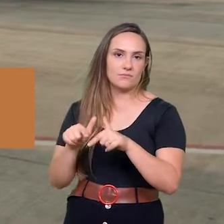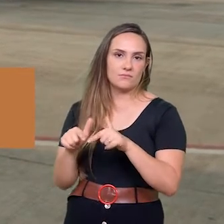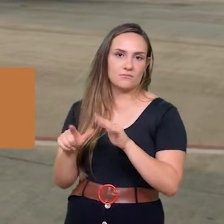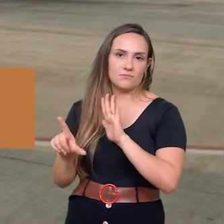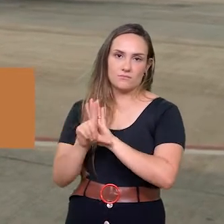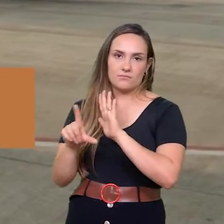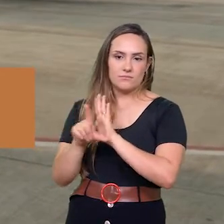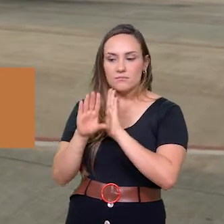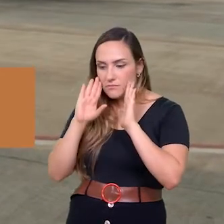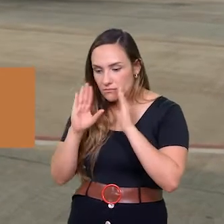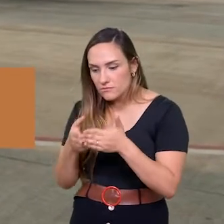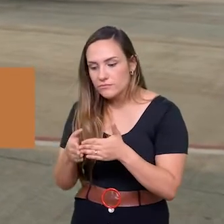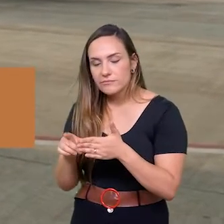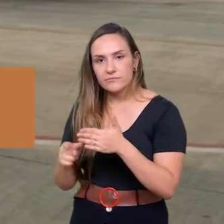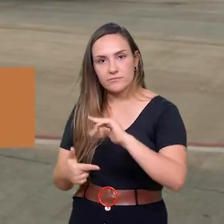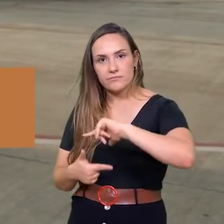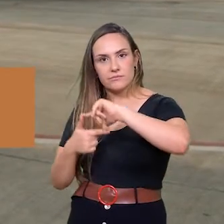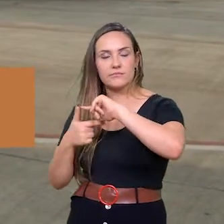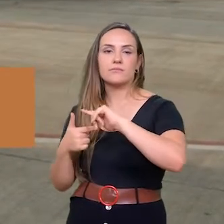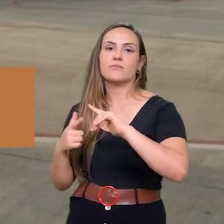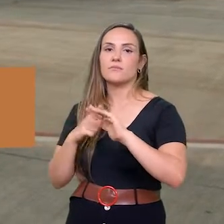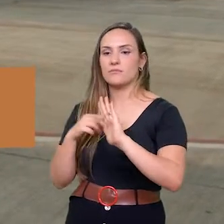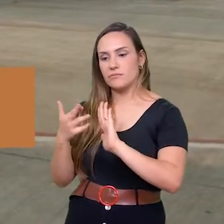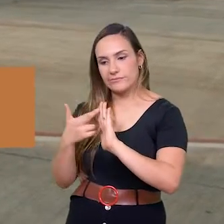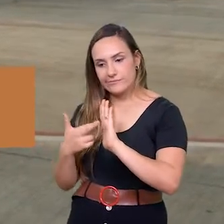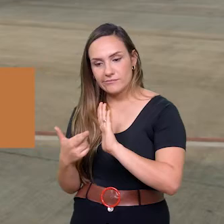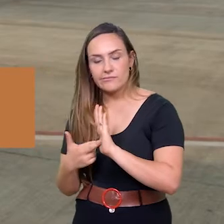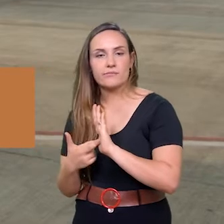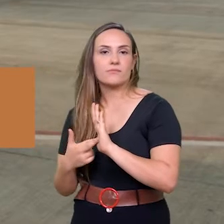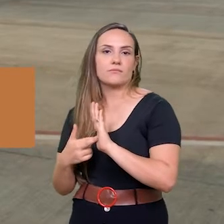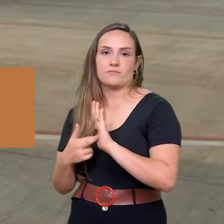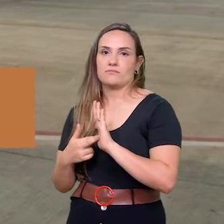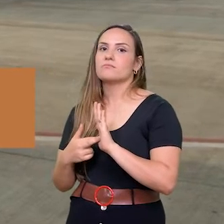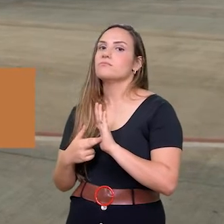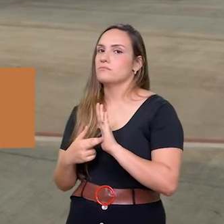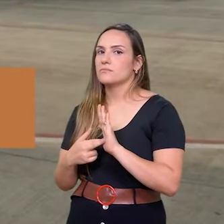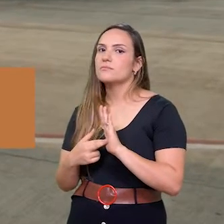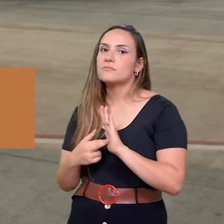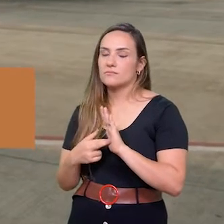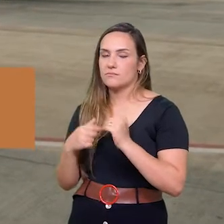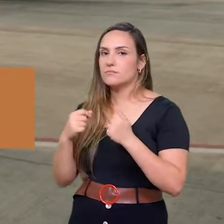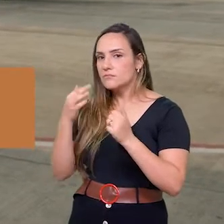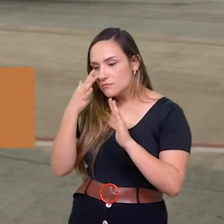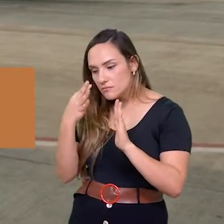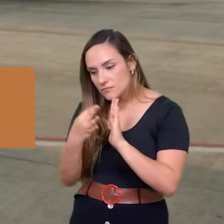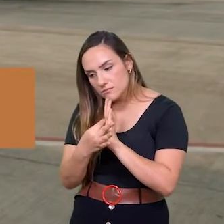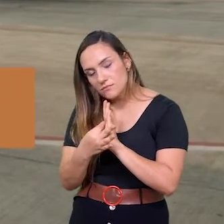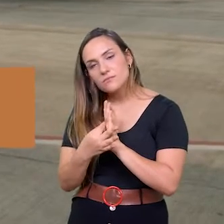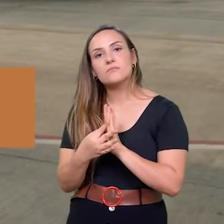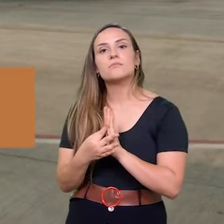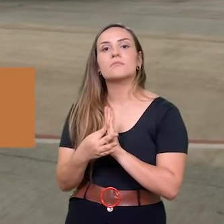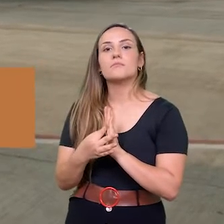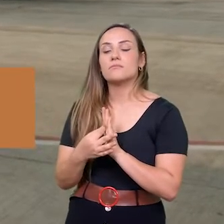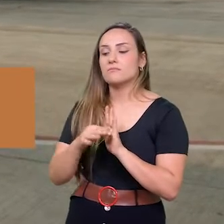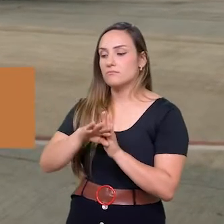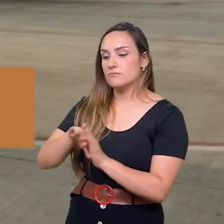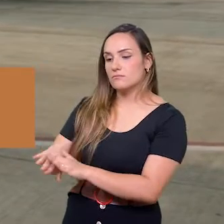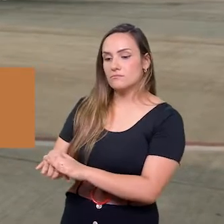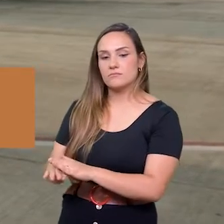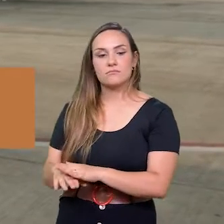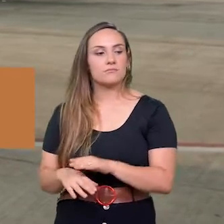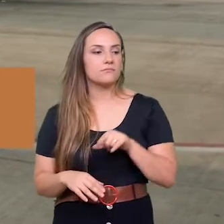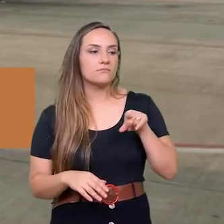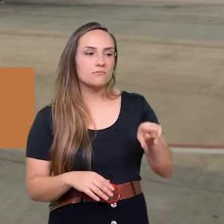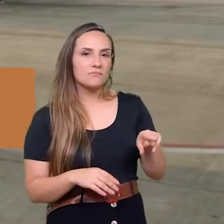e ele tem determinadas regras e condições que têm que ser observadas por ambas as